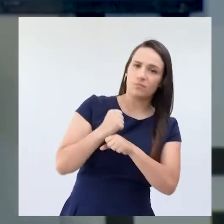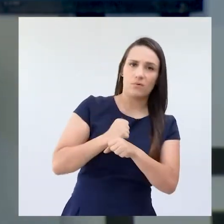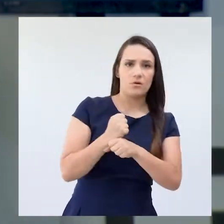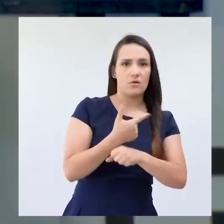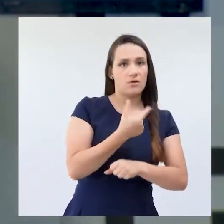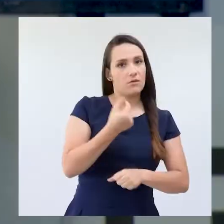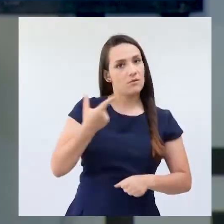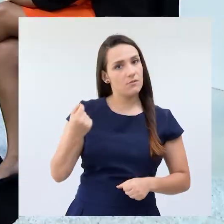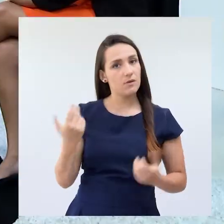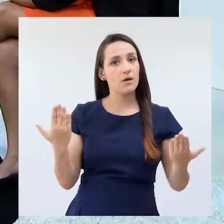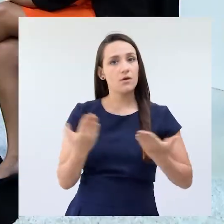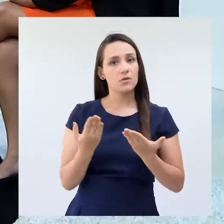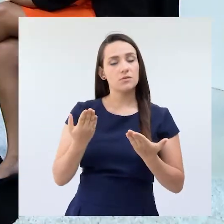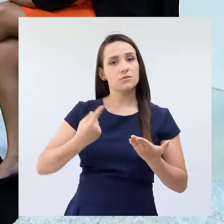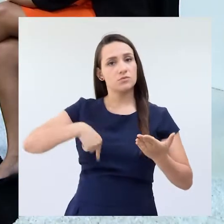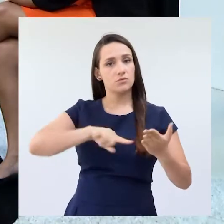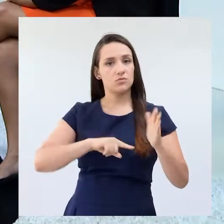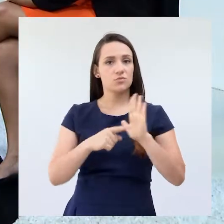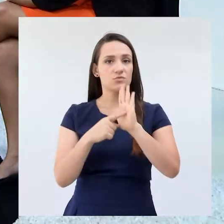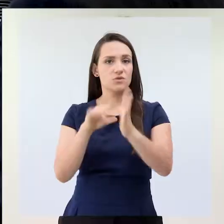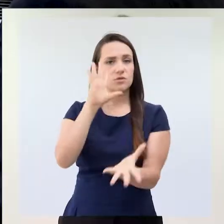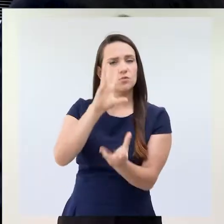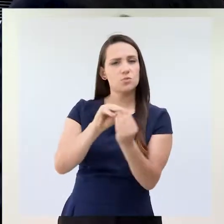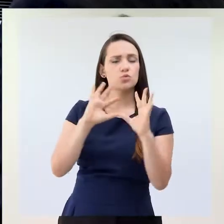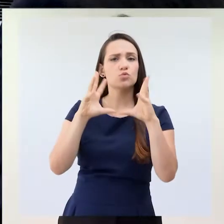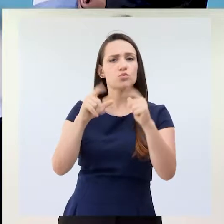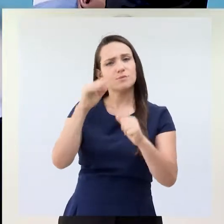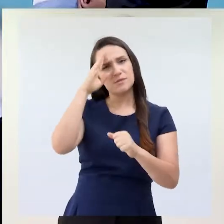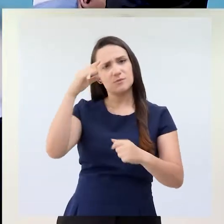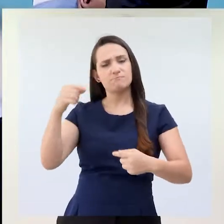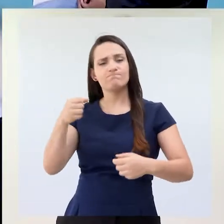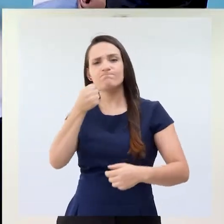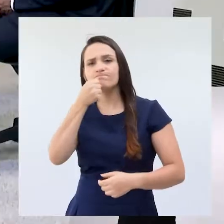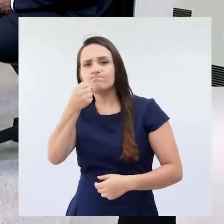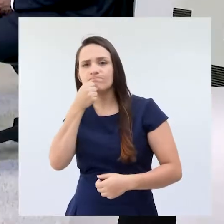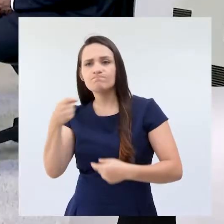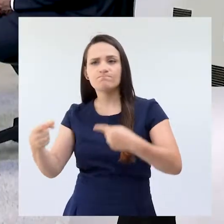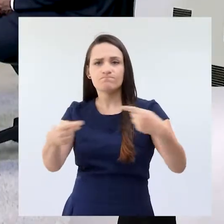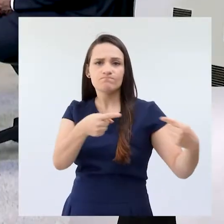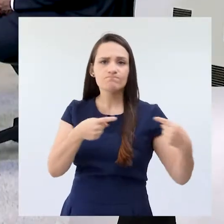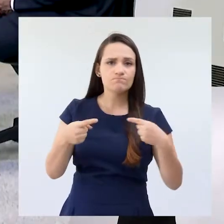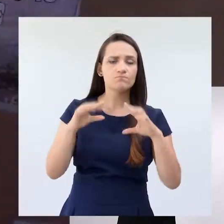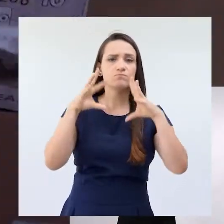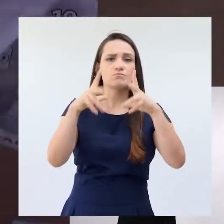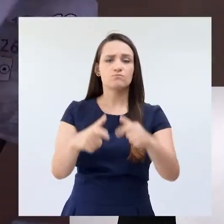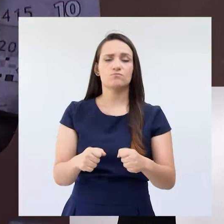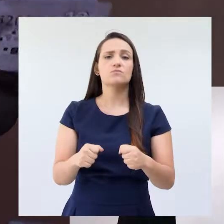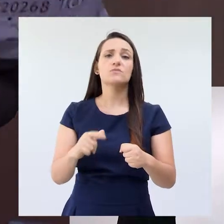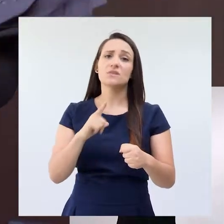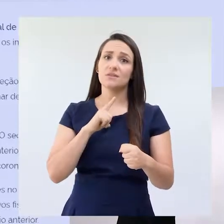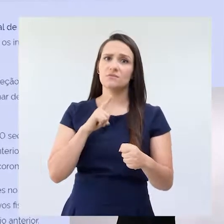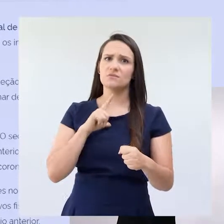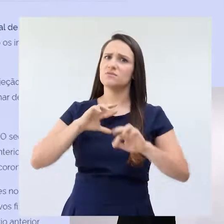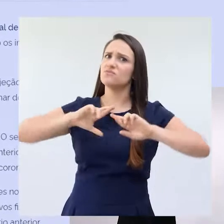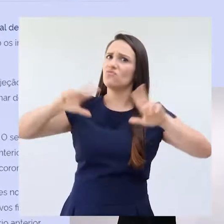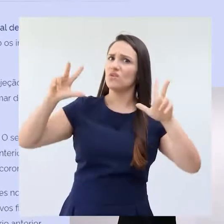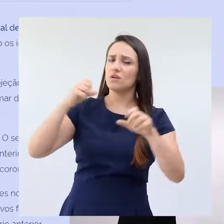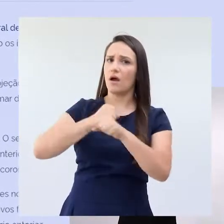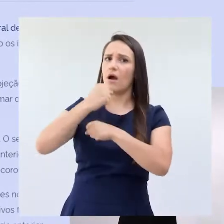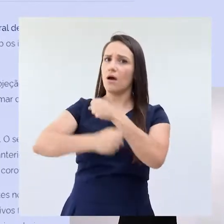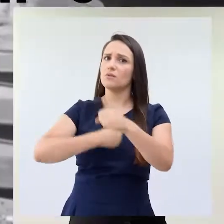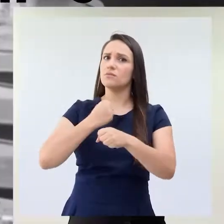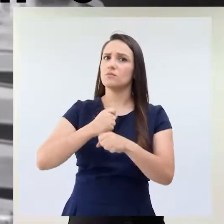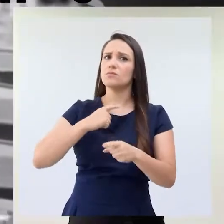retrospectiva de 2020. Vamos mostrar um resumo das principais entrevistas e reportagens realizadas em um ano